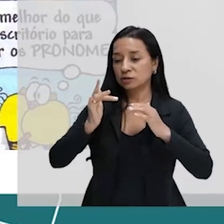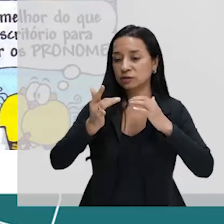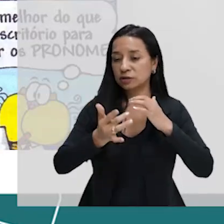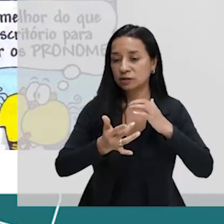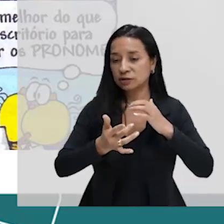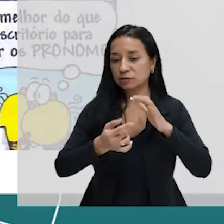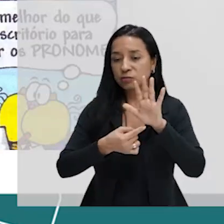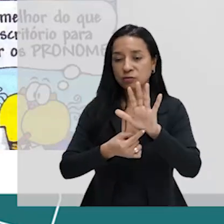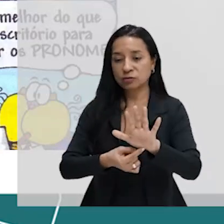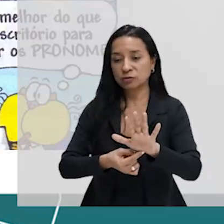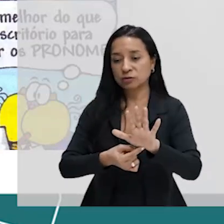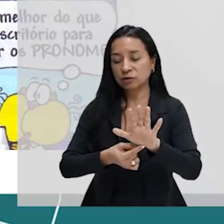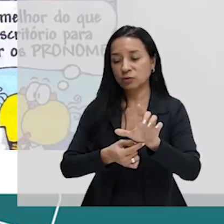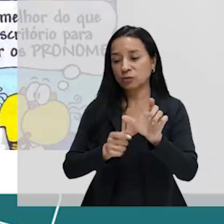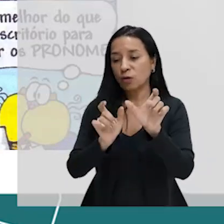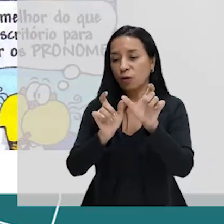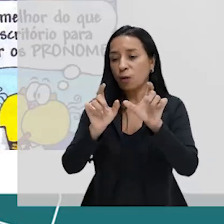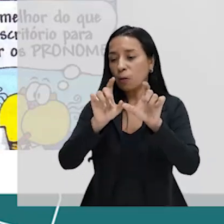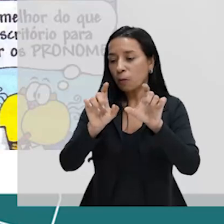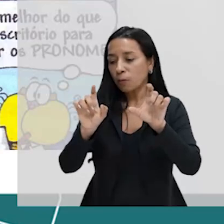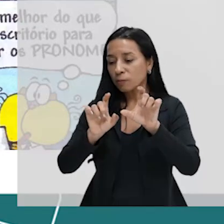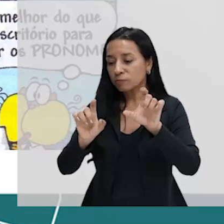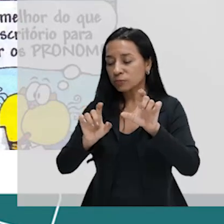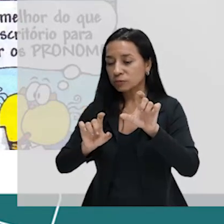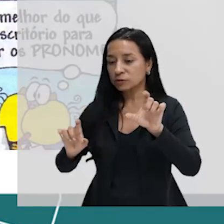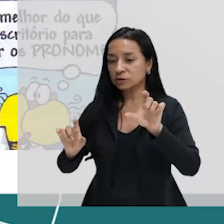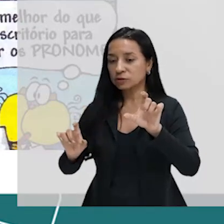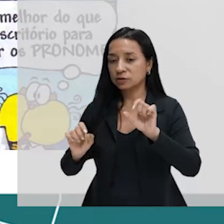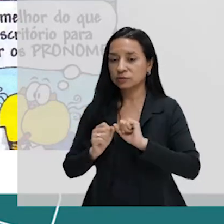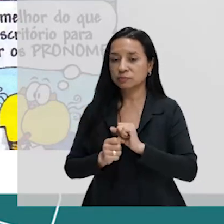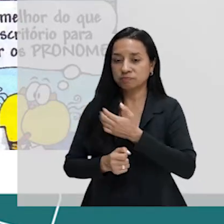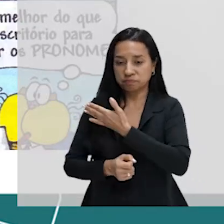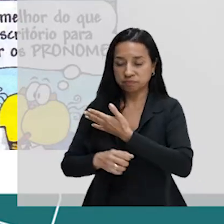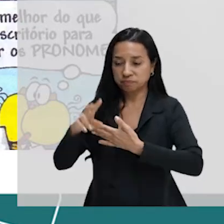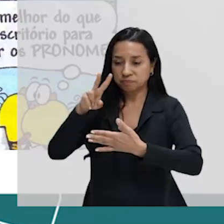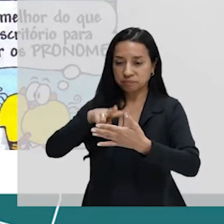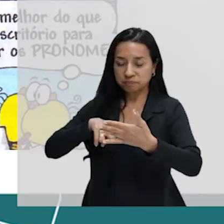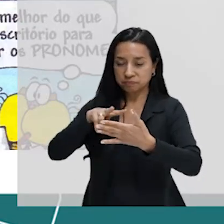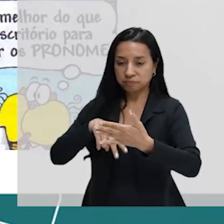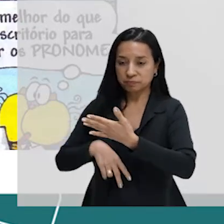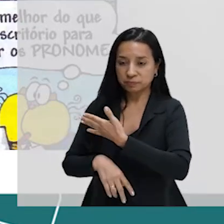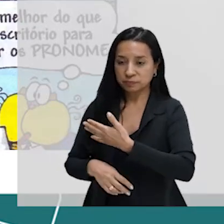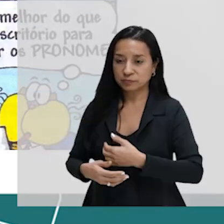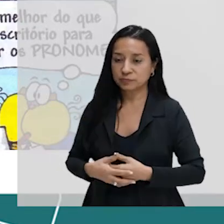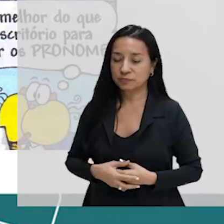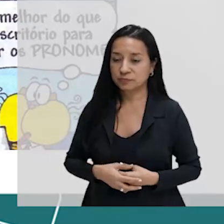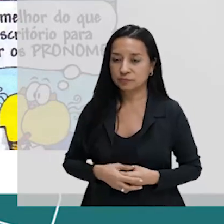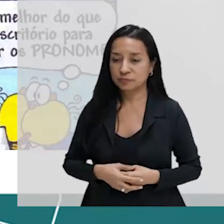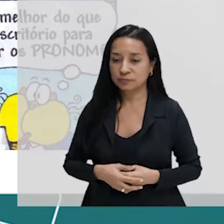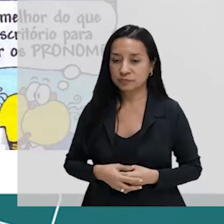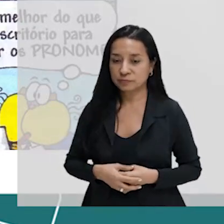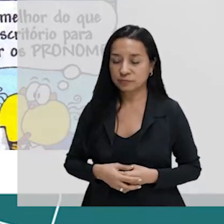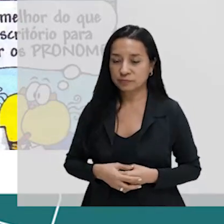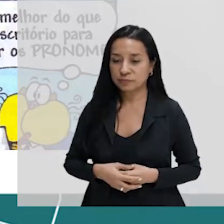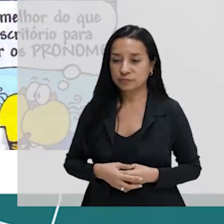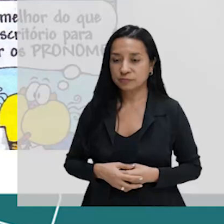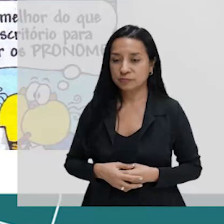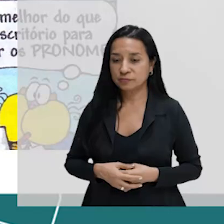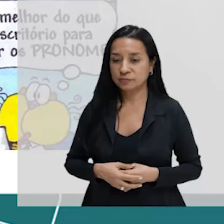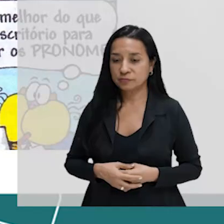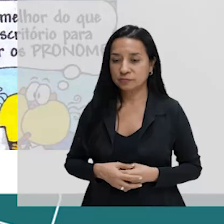vocês, que diz assim: quem foi o culpado? Ele, essa, este,